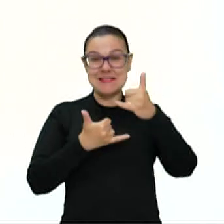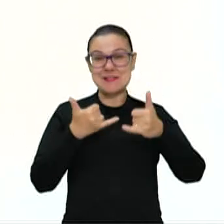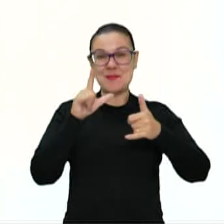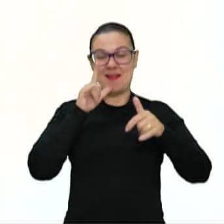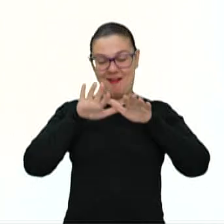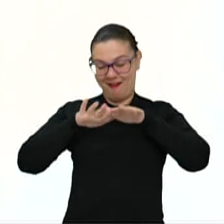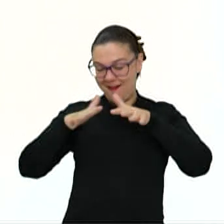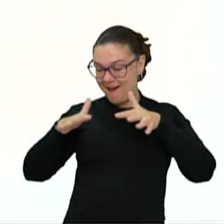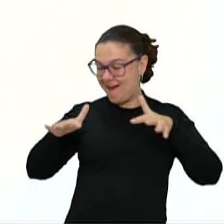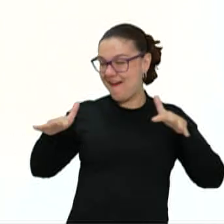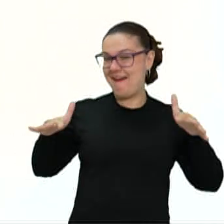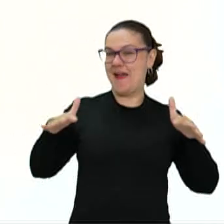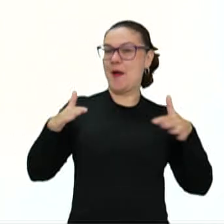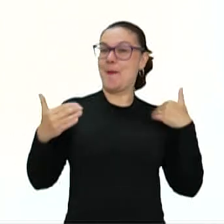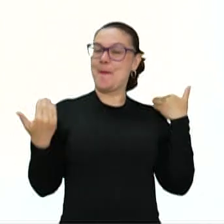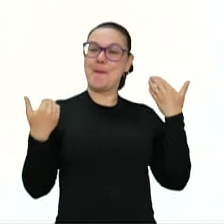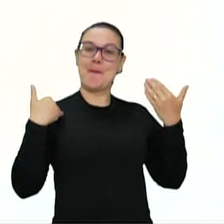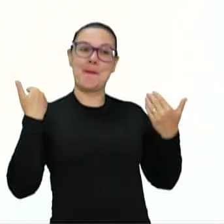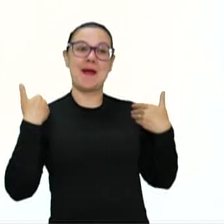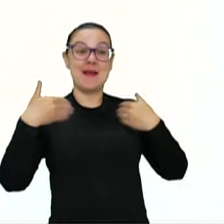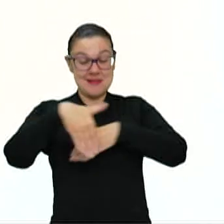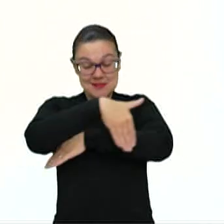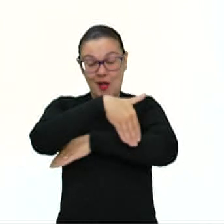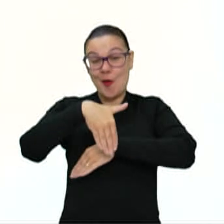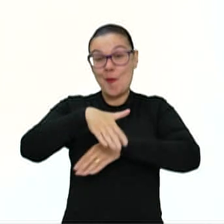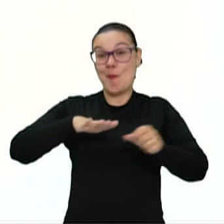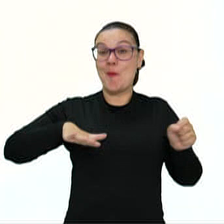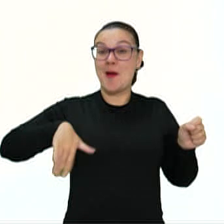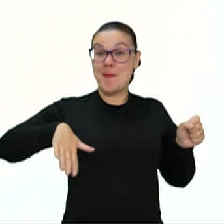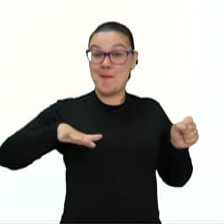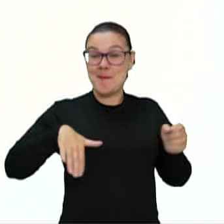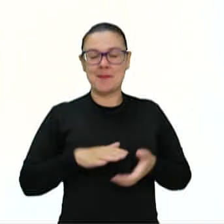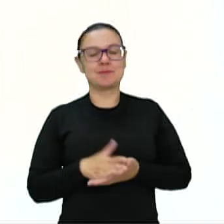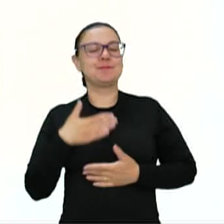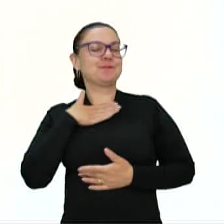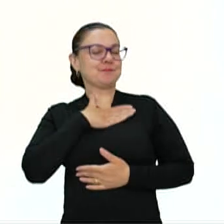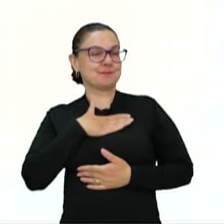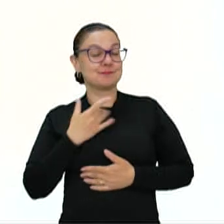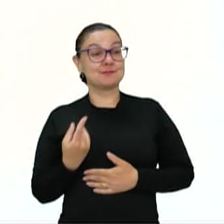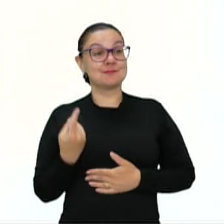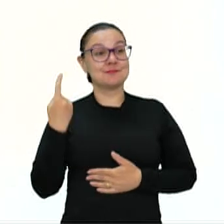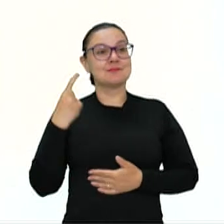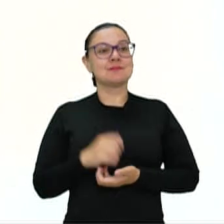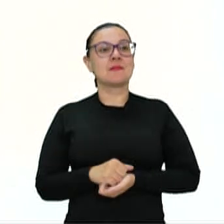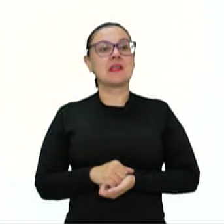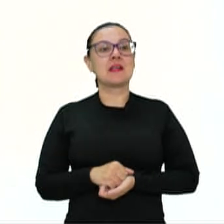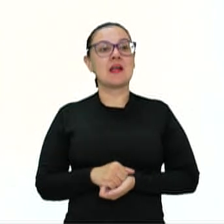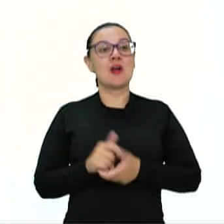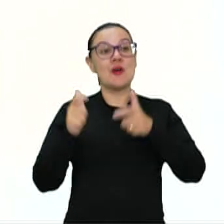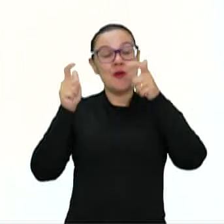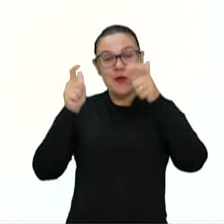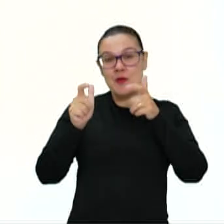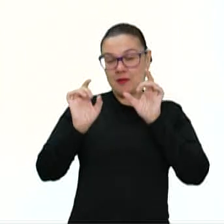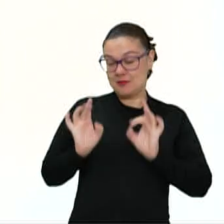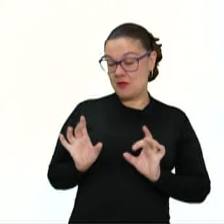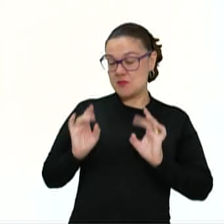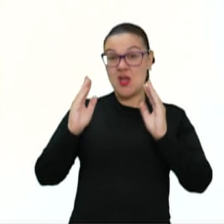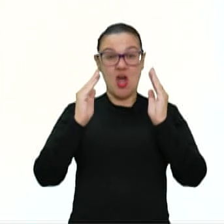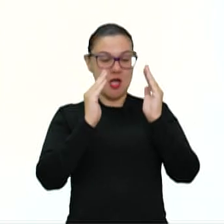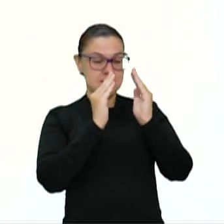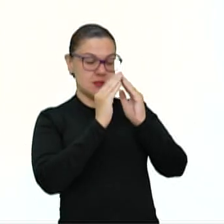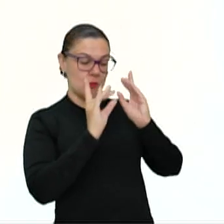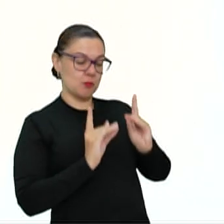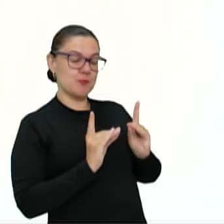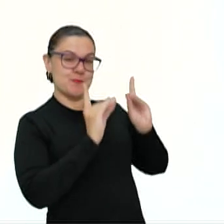esse lugar, passeando por aqui na Rua da Praia. Tão gostoso aqui, né? Esse lugar tão especial, os casarões,